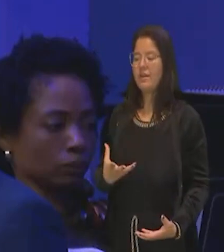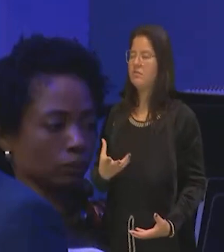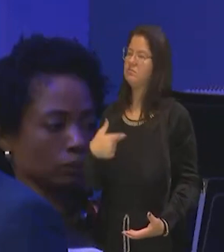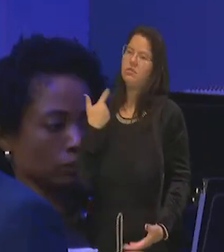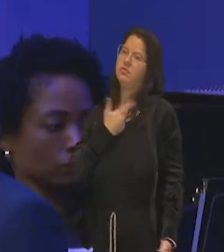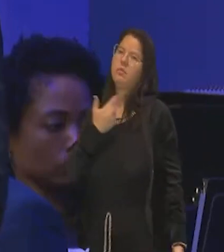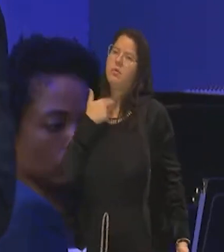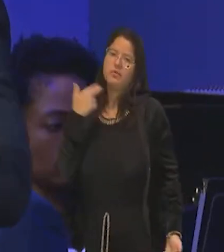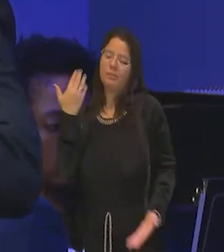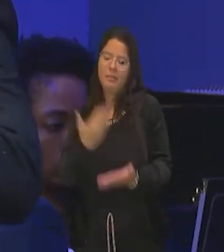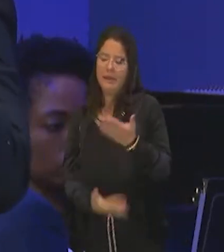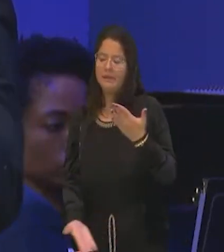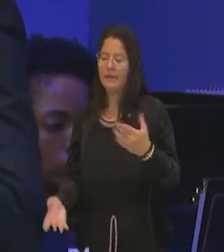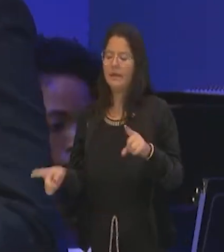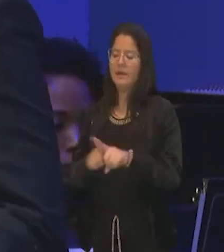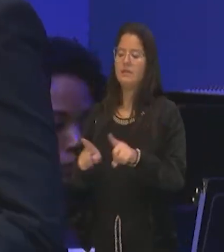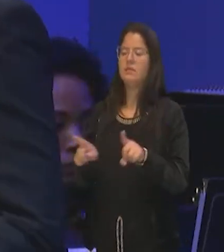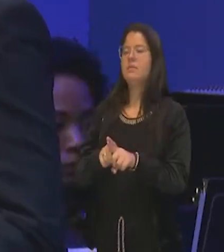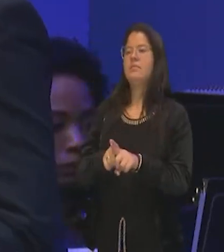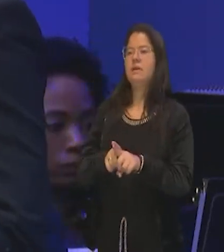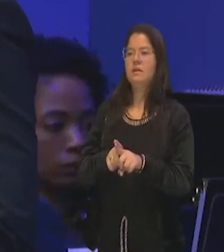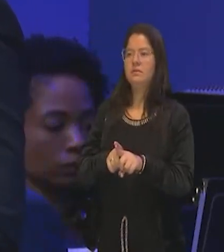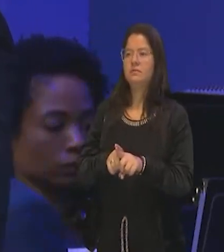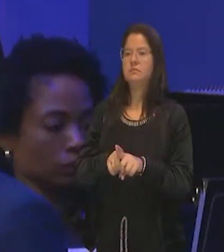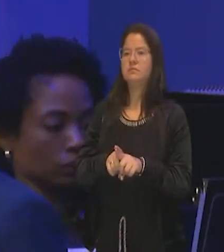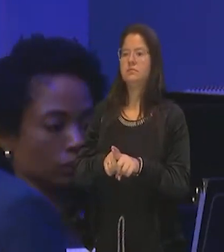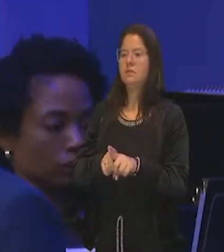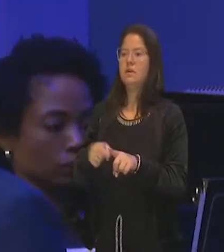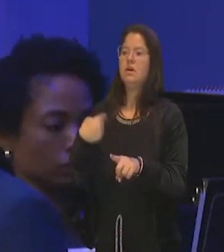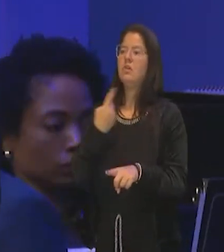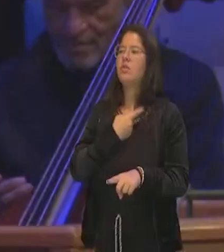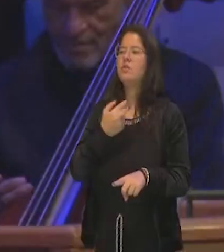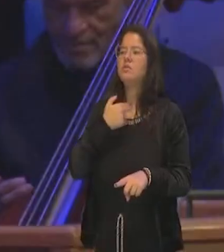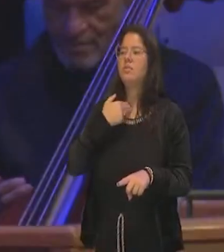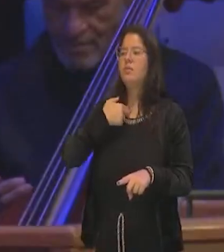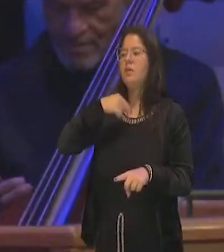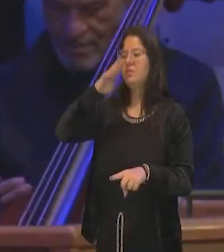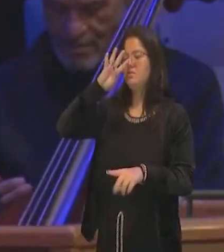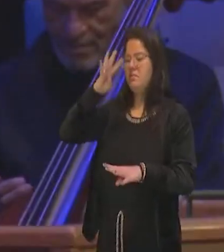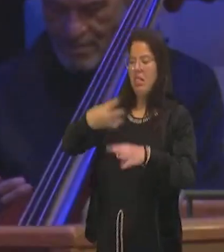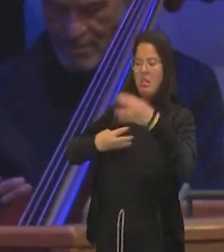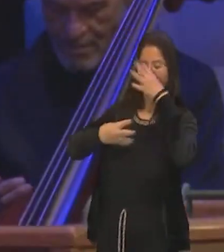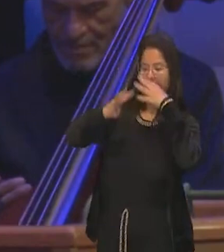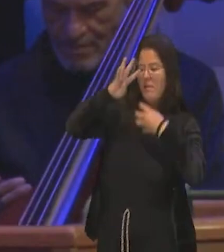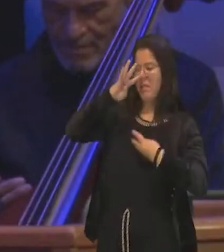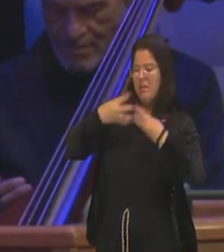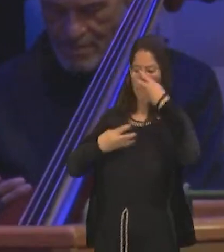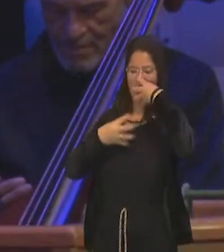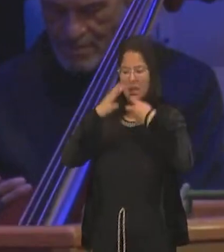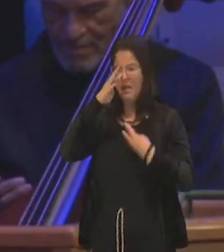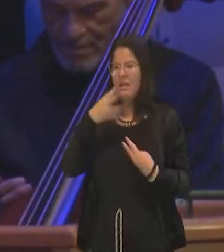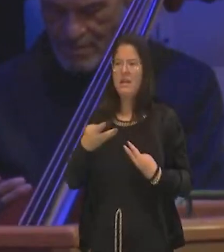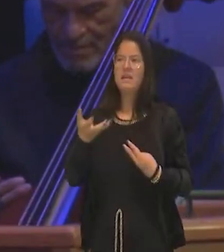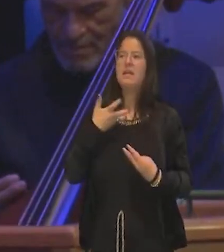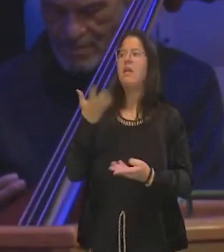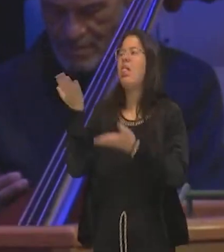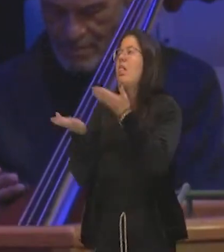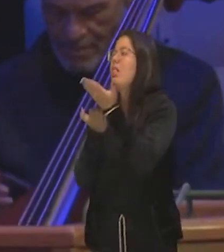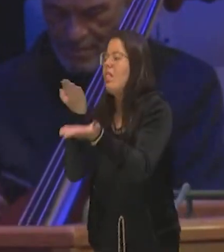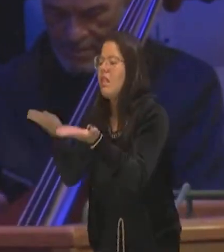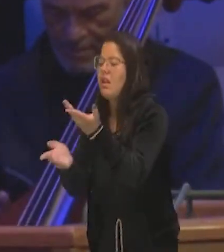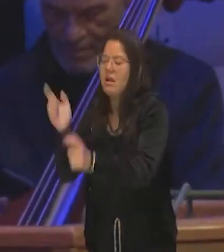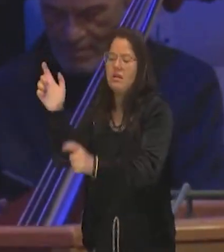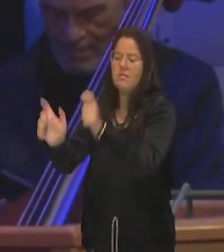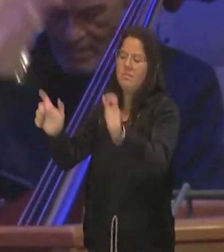deveríamos nos violentar, querendo ser aquilo que nós não somos ou querendo agradar as pessoas,